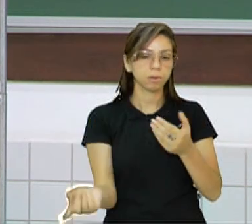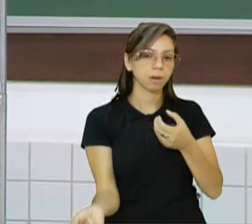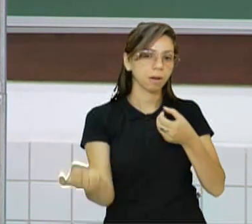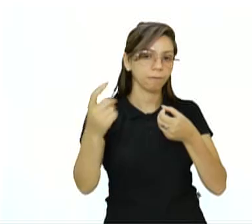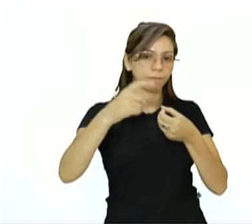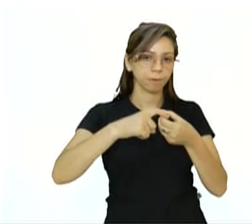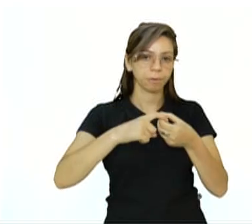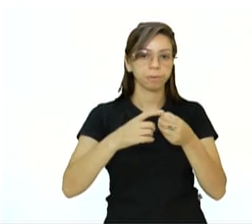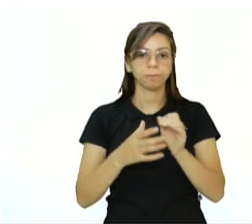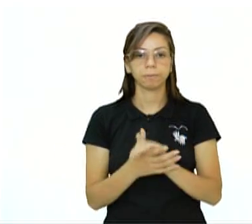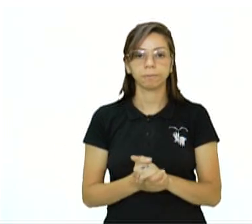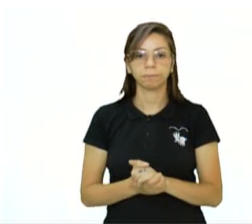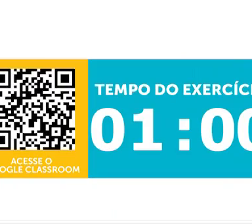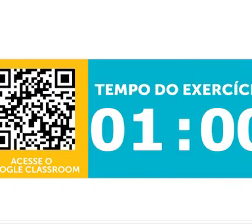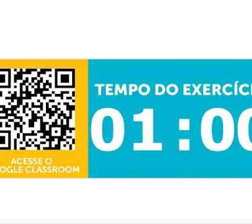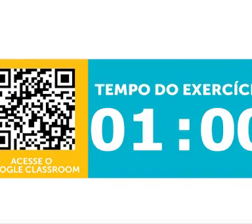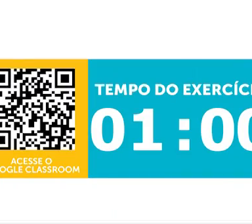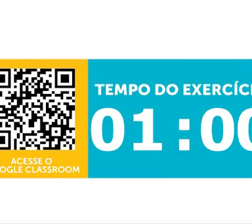a gente volta.